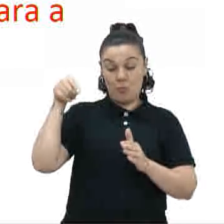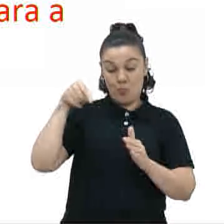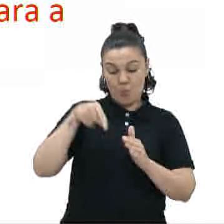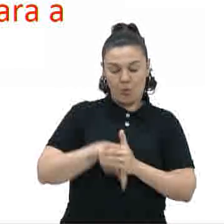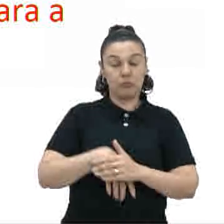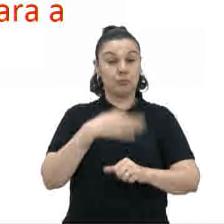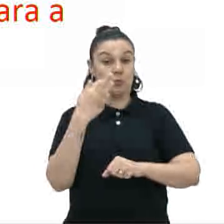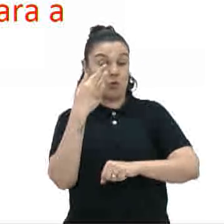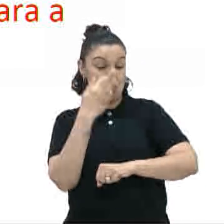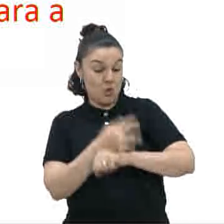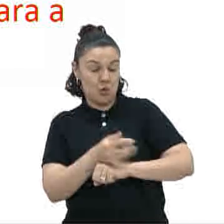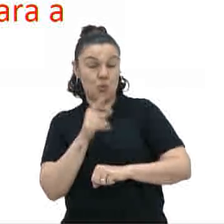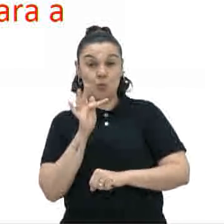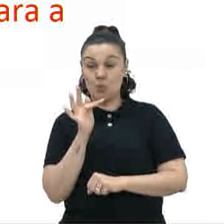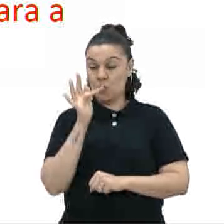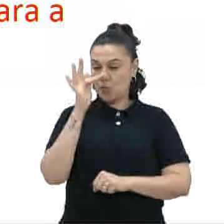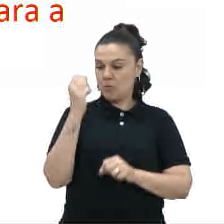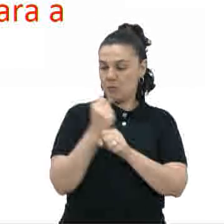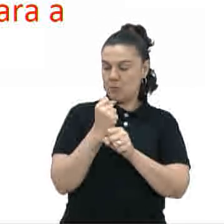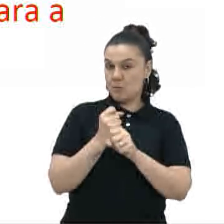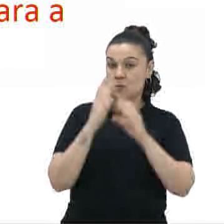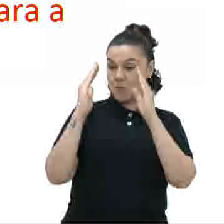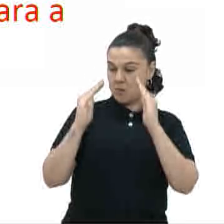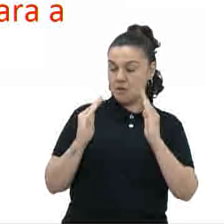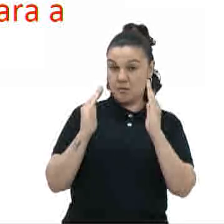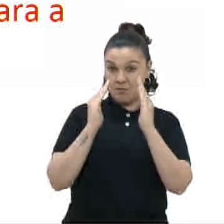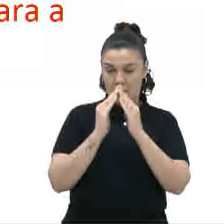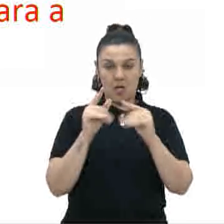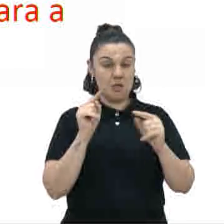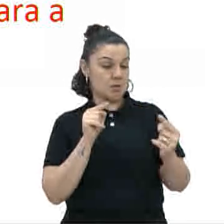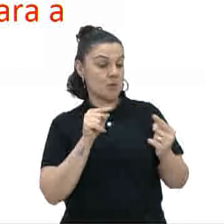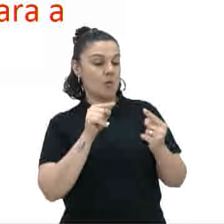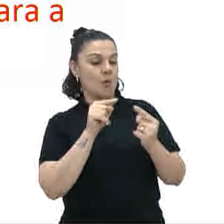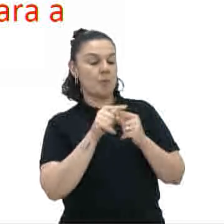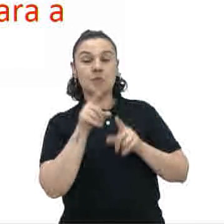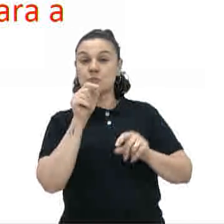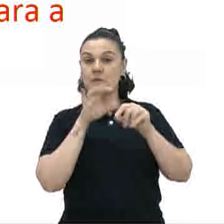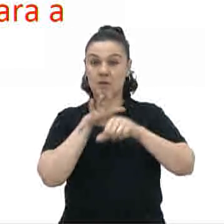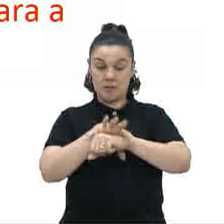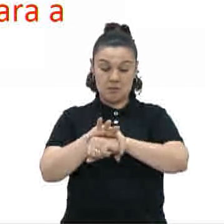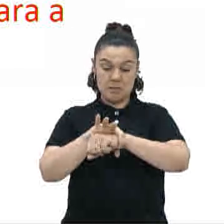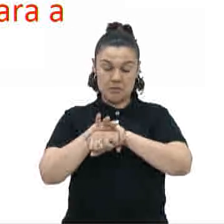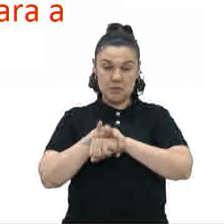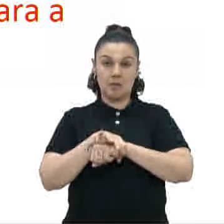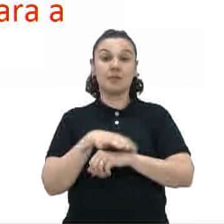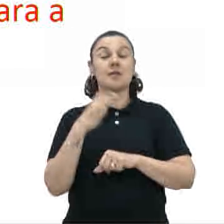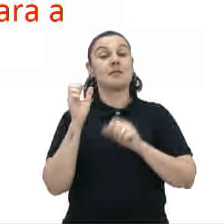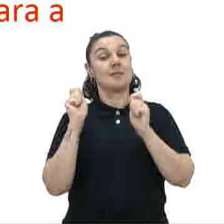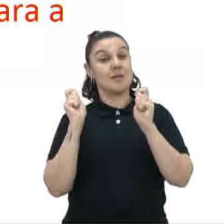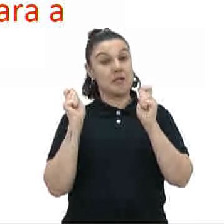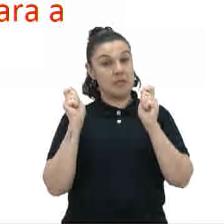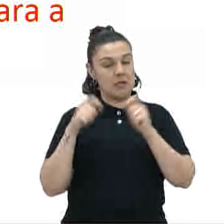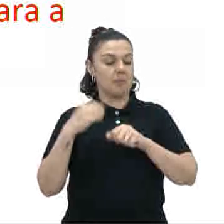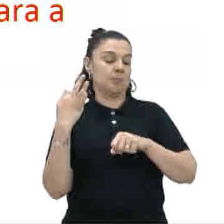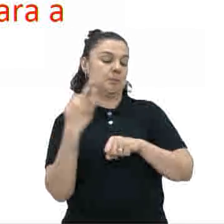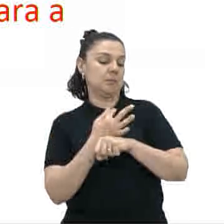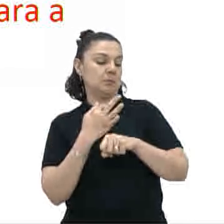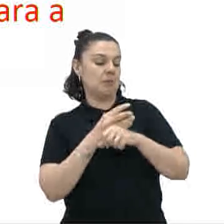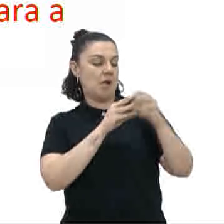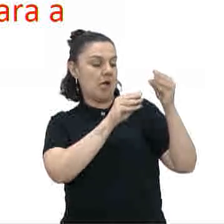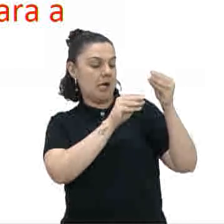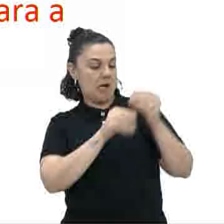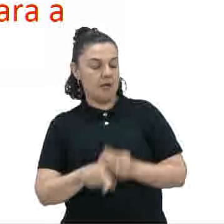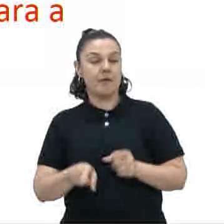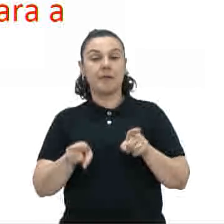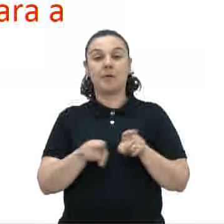firmes para a construção das futuras edificações. O objetivo é garantir que elas sejam capazes de resistir à erosão